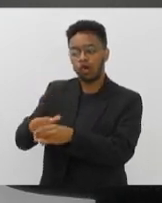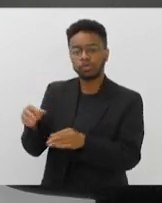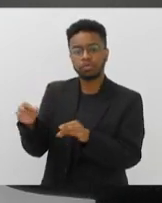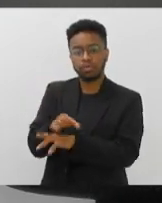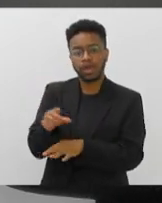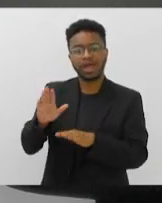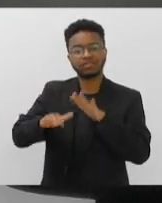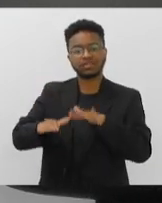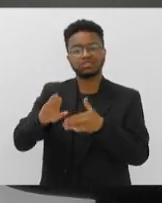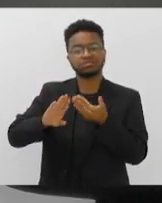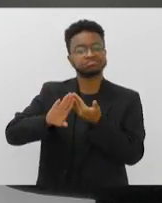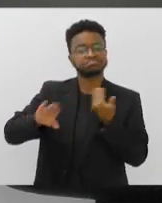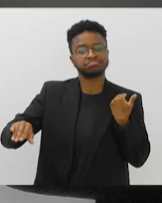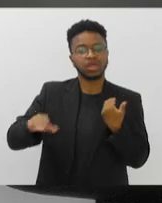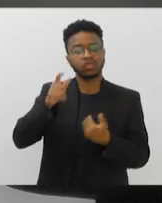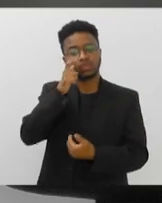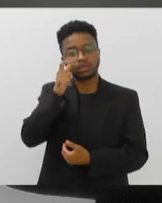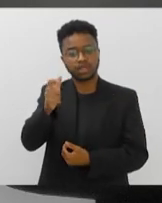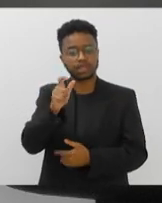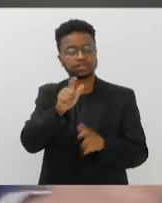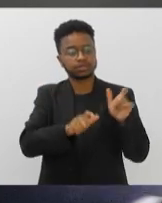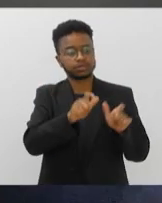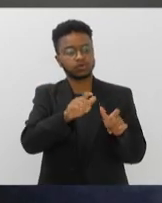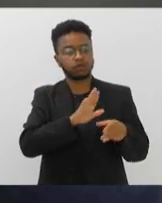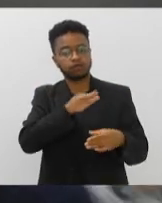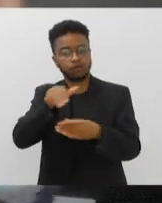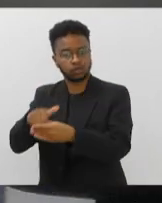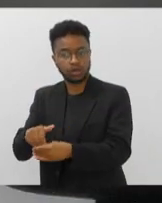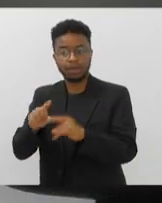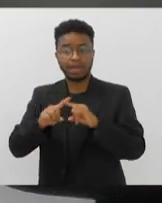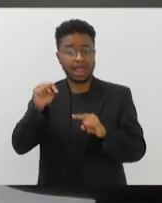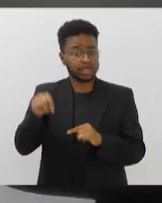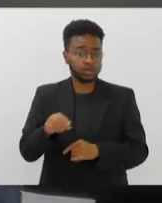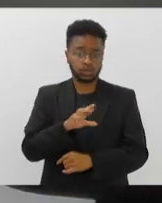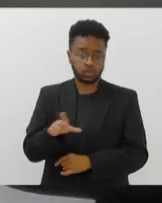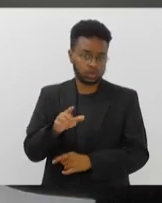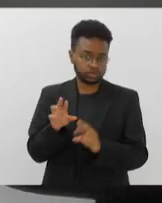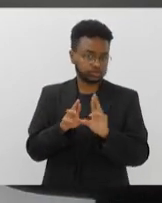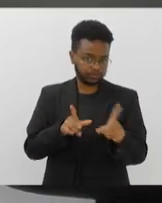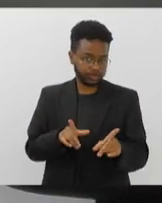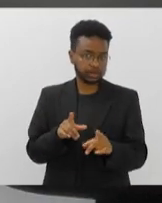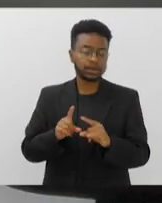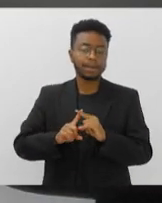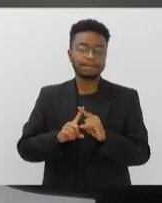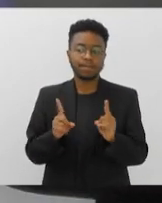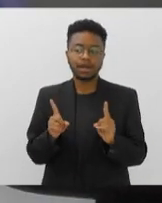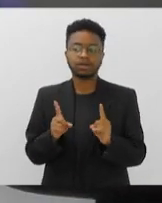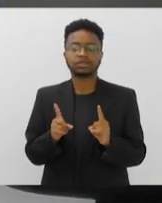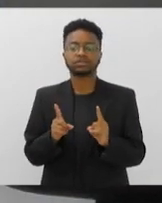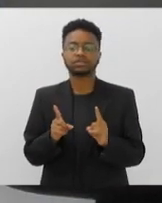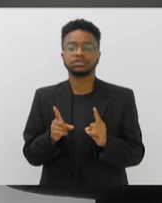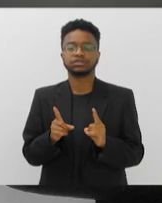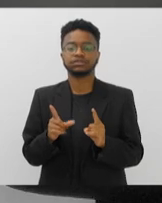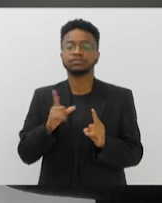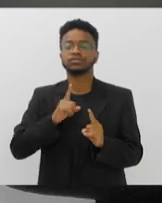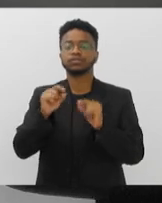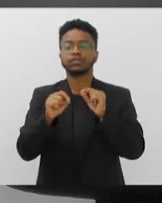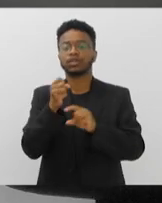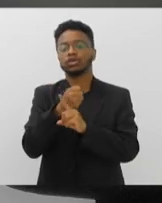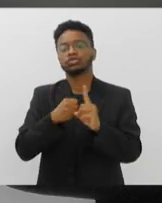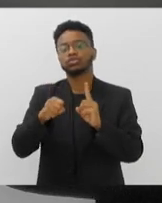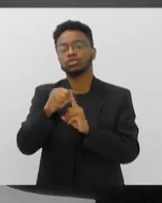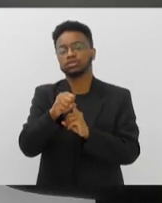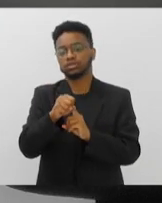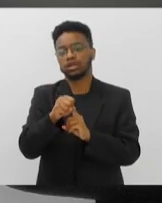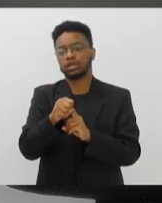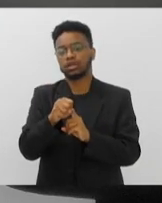vezes se afasta dos interesses daqueles que o elegeram Graças a Deus não é esse no nosso caso aqui mas você tem a própria sociedade civil tanto